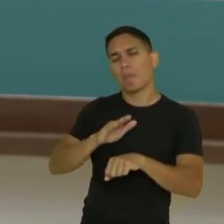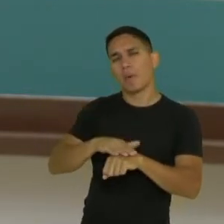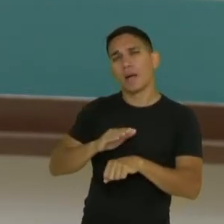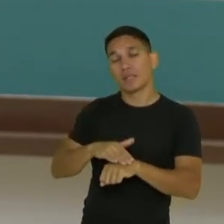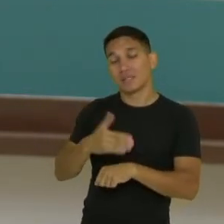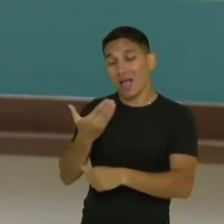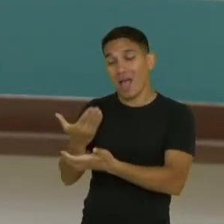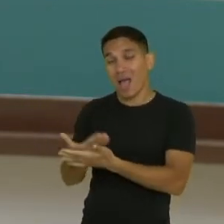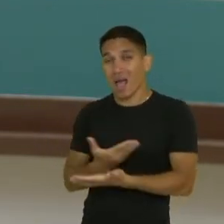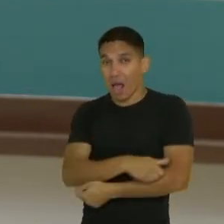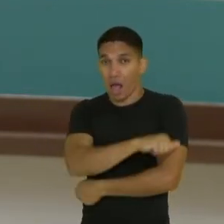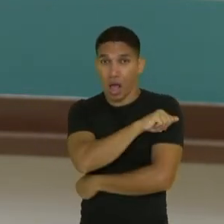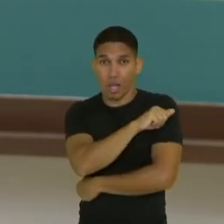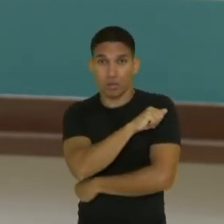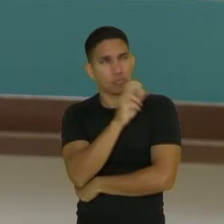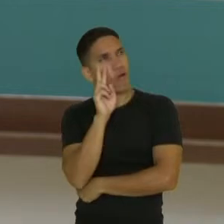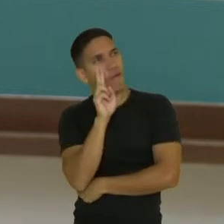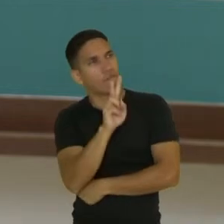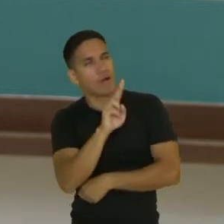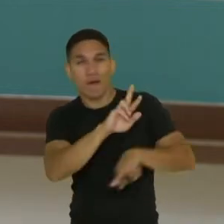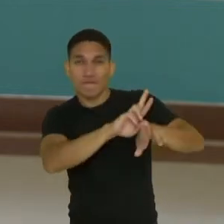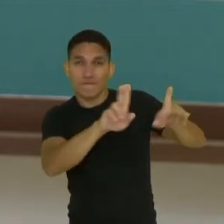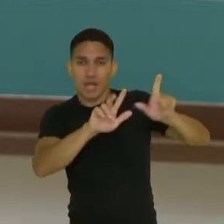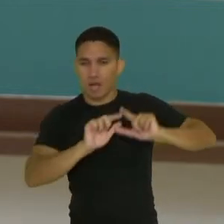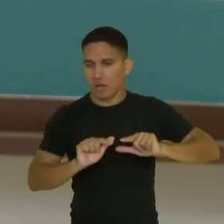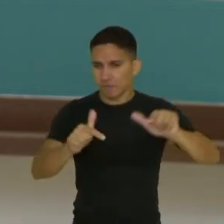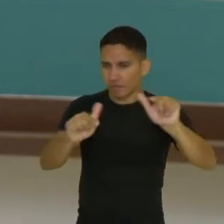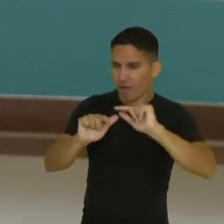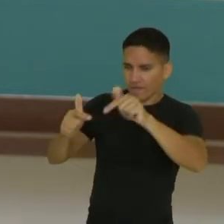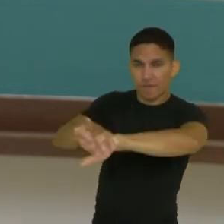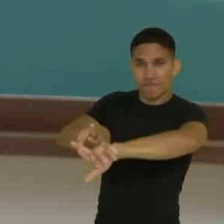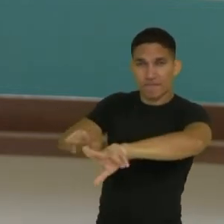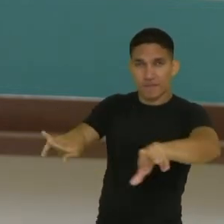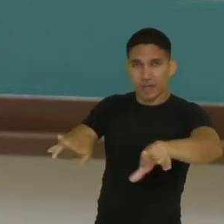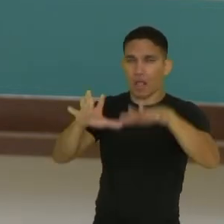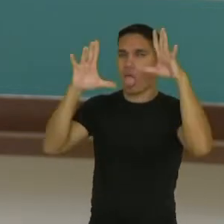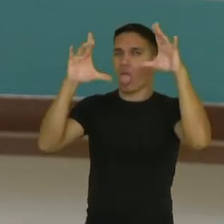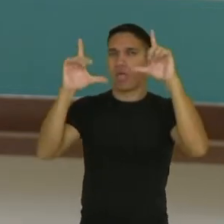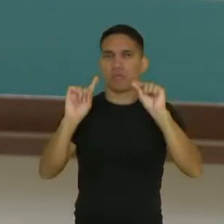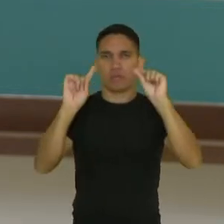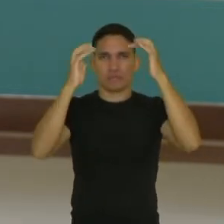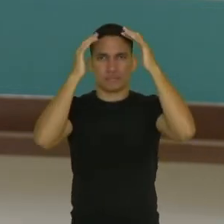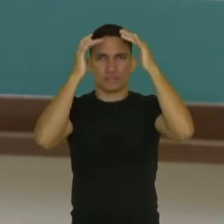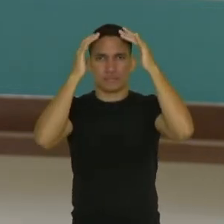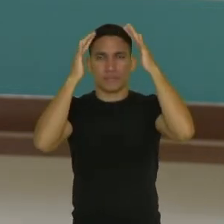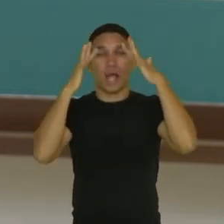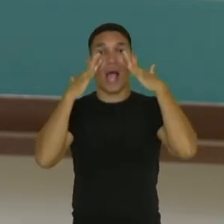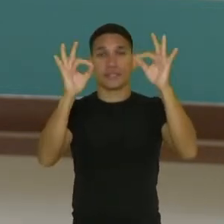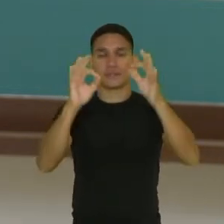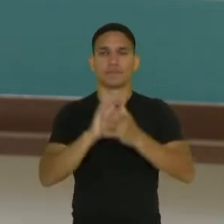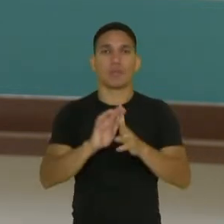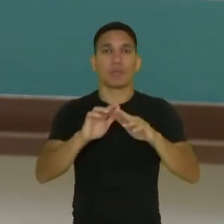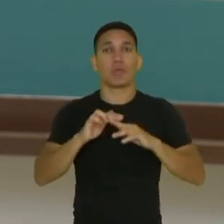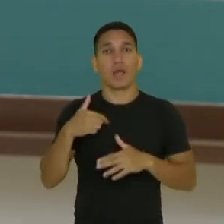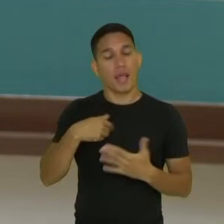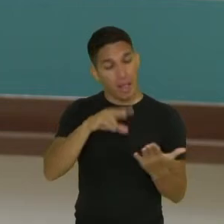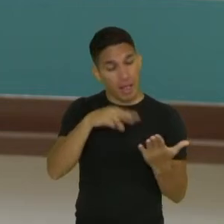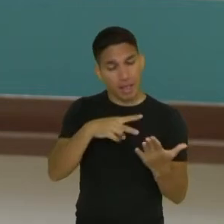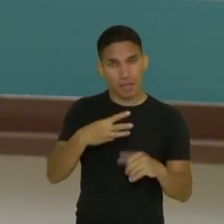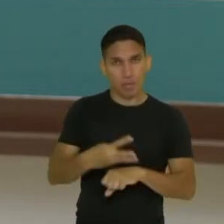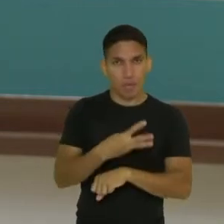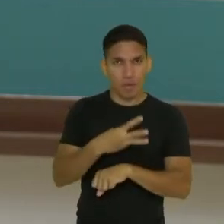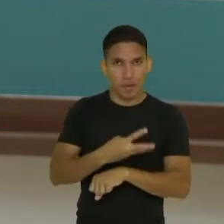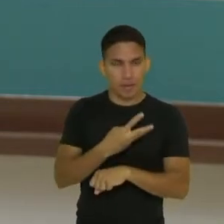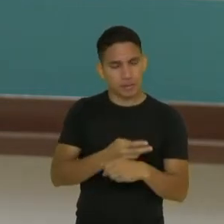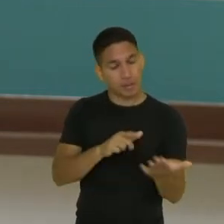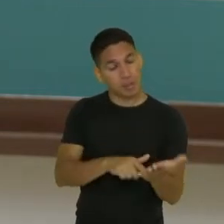o estudante fica exposto a multitarefas ali, múltiplas tarefas, né? Simultaneamente, ele quer dar conta de ler as mensagens que chegam